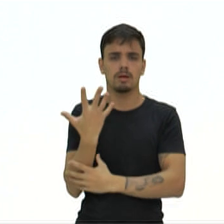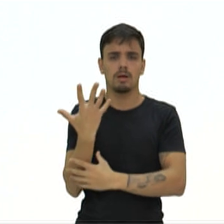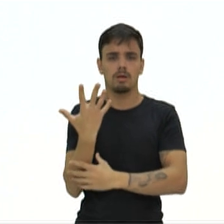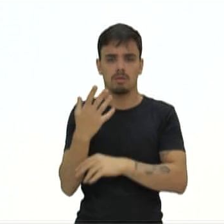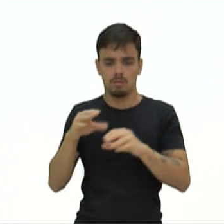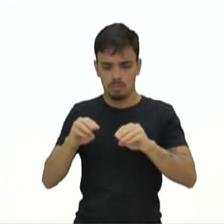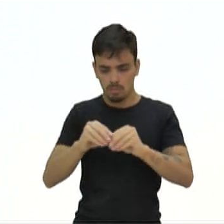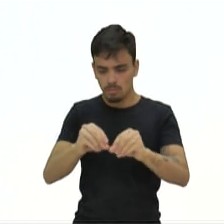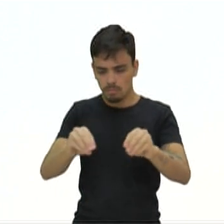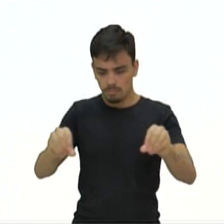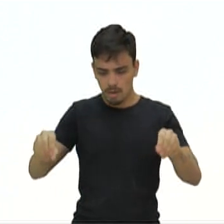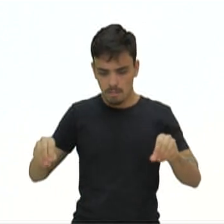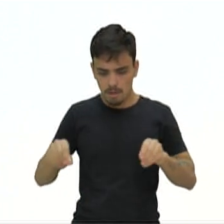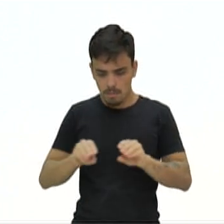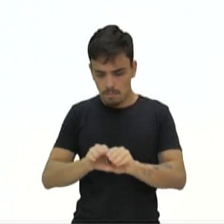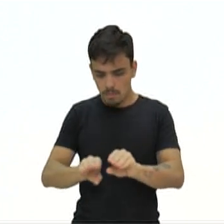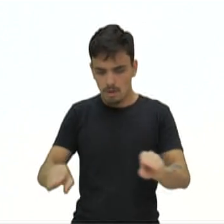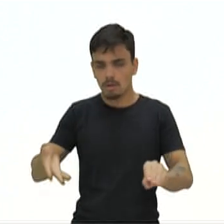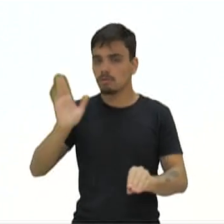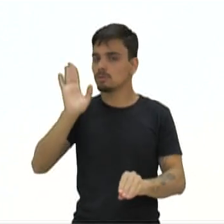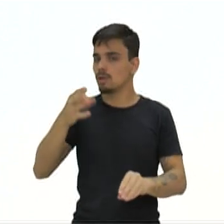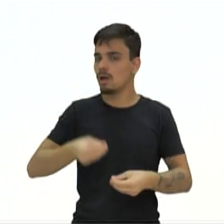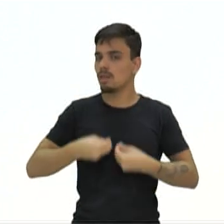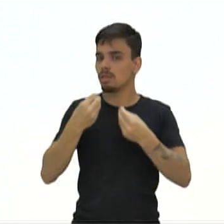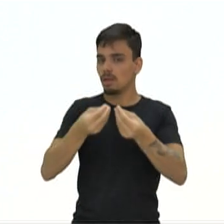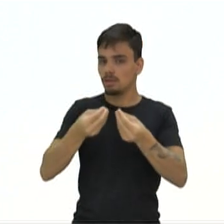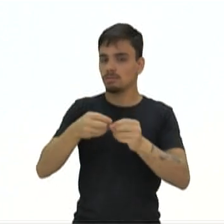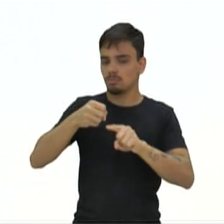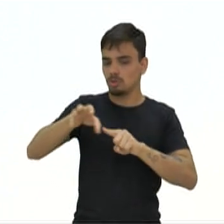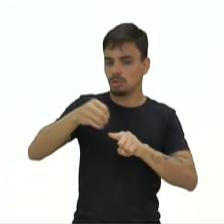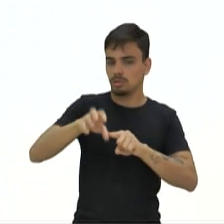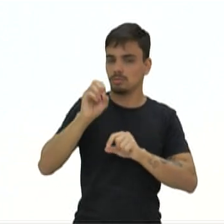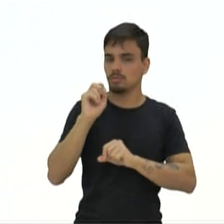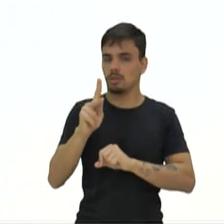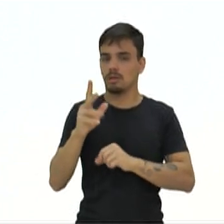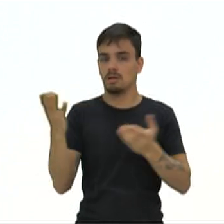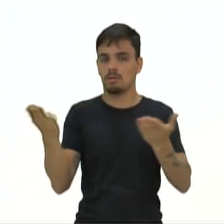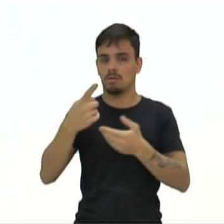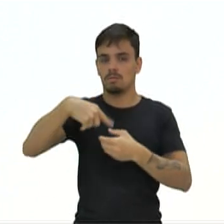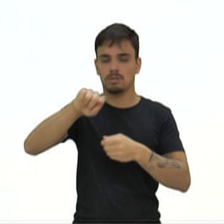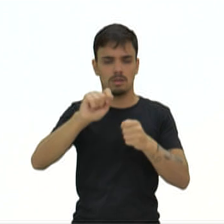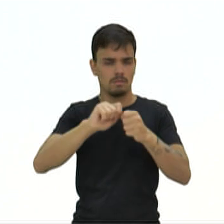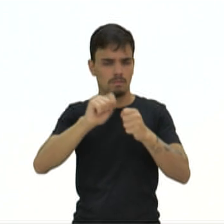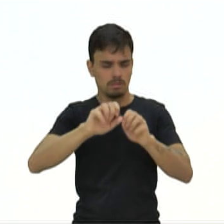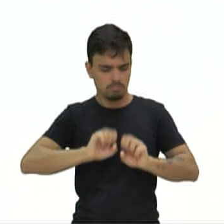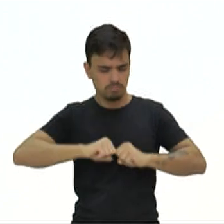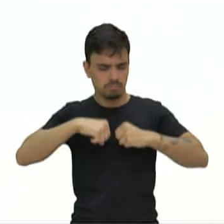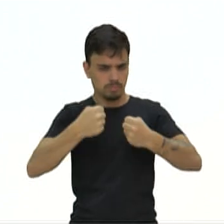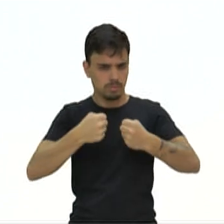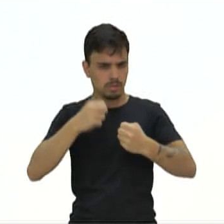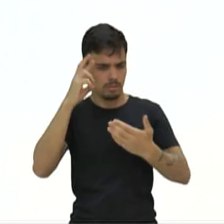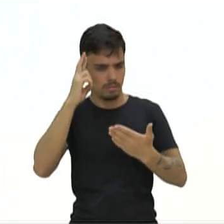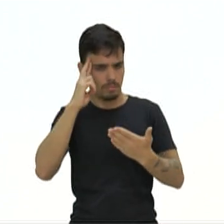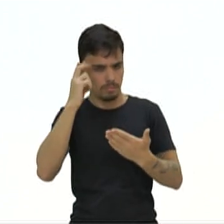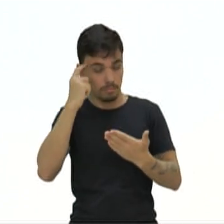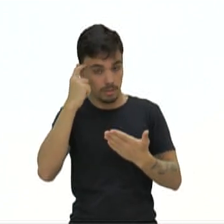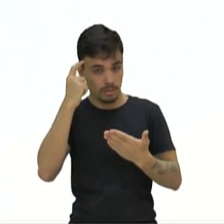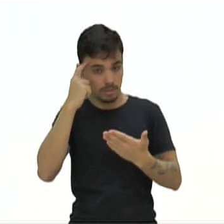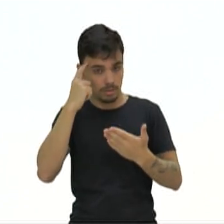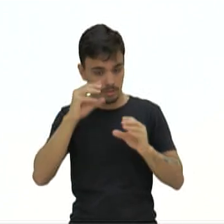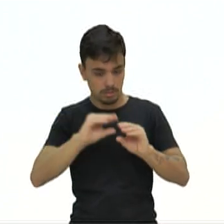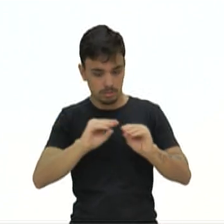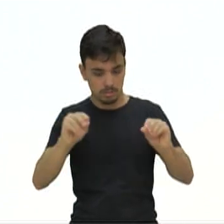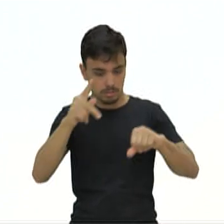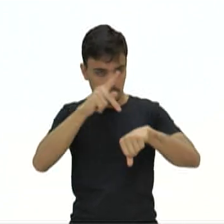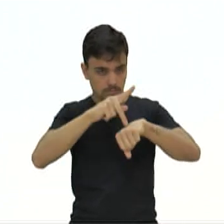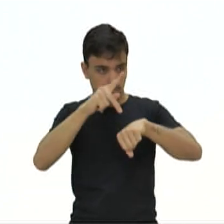do solo. Já lhe dei várias dicas, ok? Vamos lá, faz um esforço aí. Pense nas